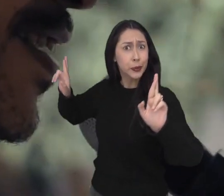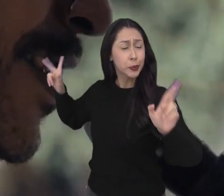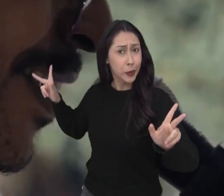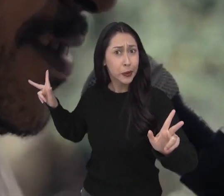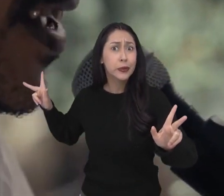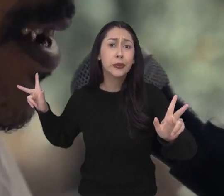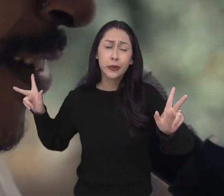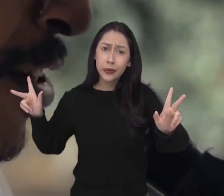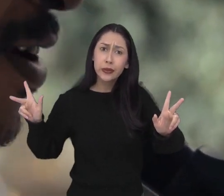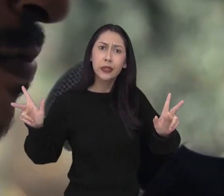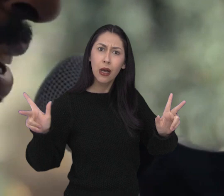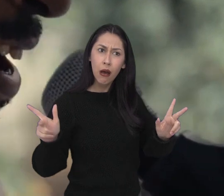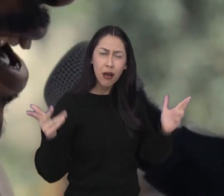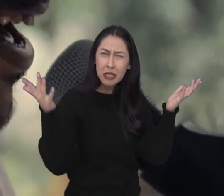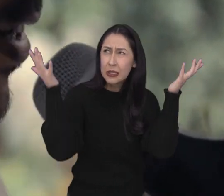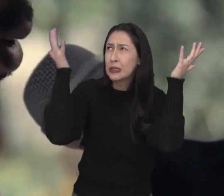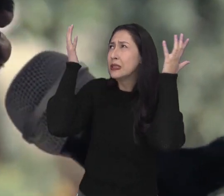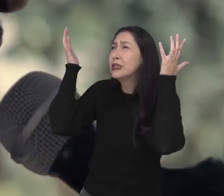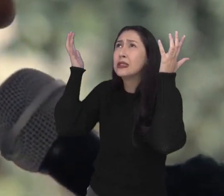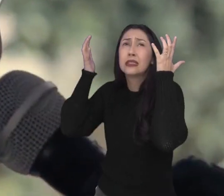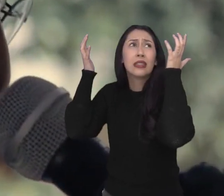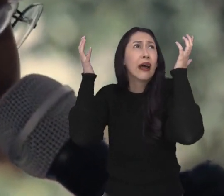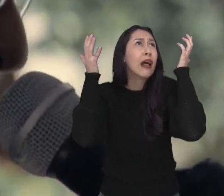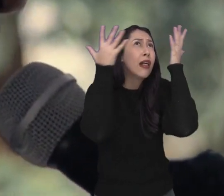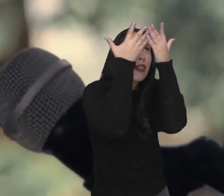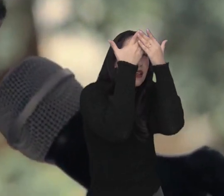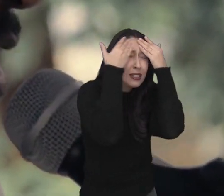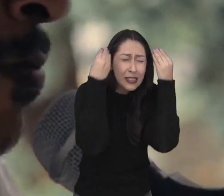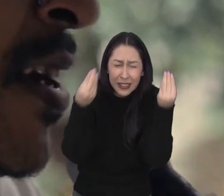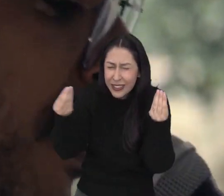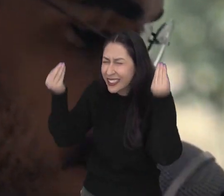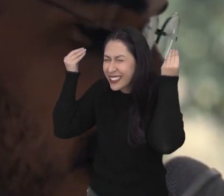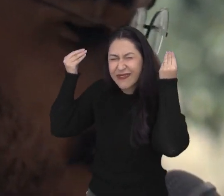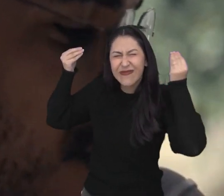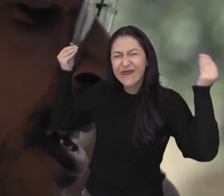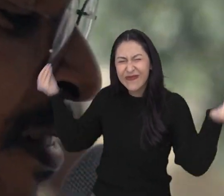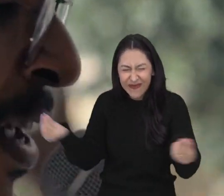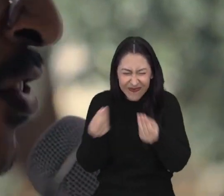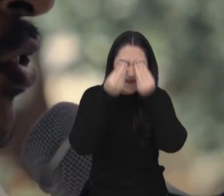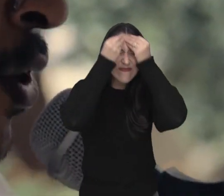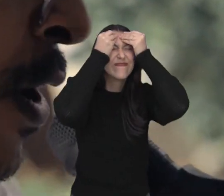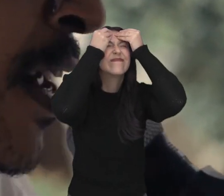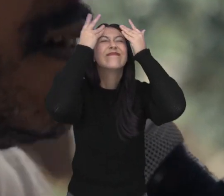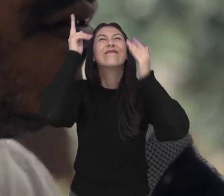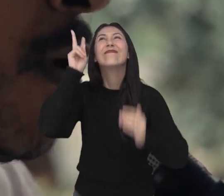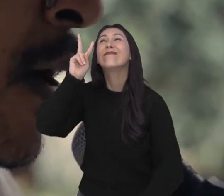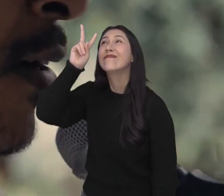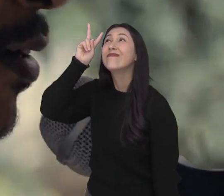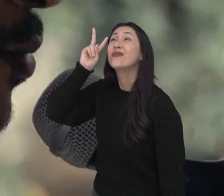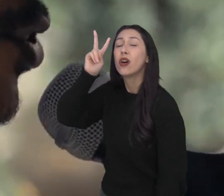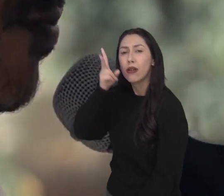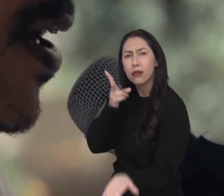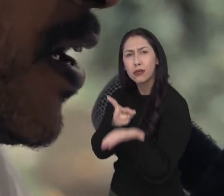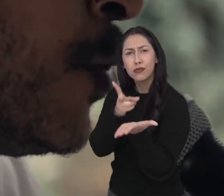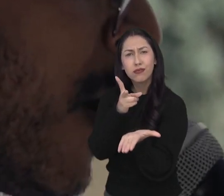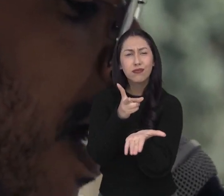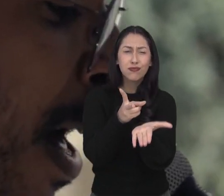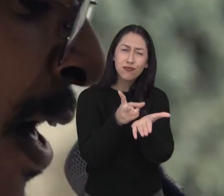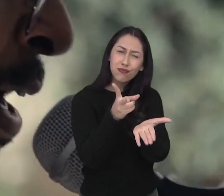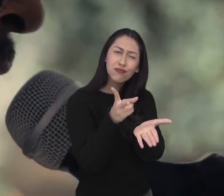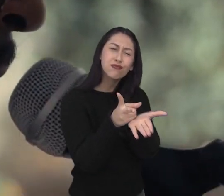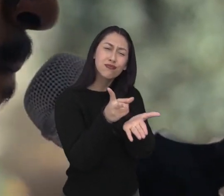festejar tentam apagar nossa memória mas as páginas da história não